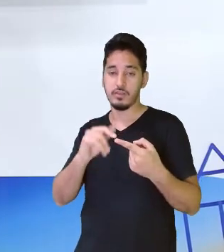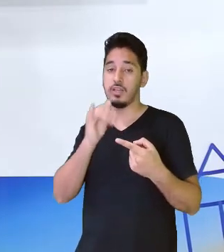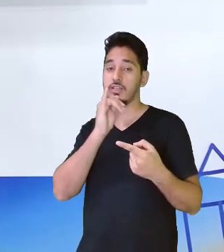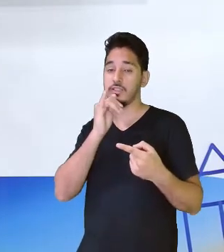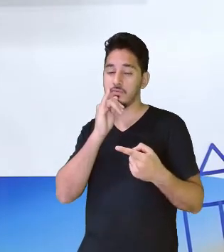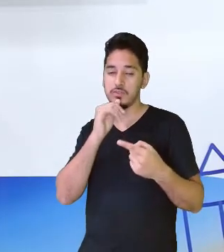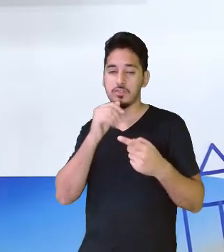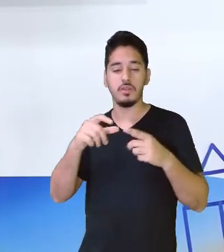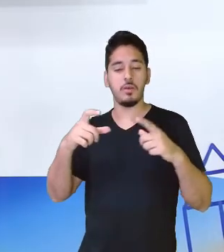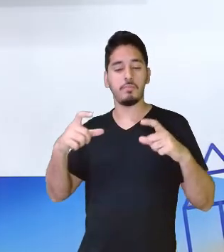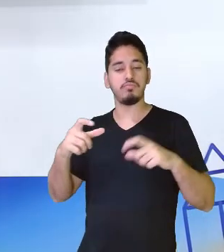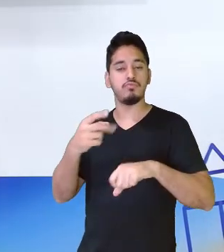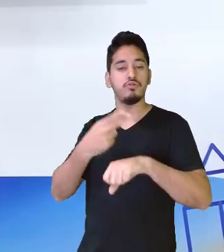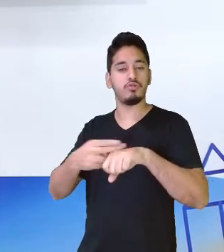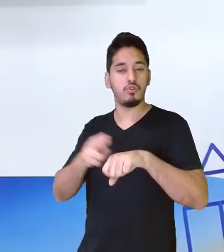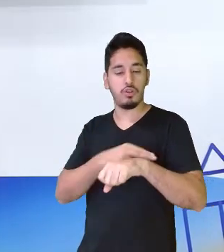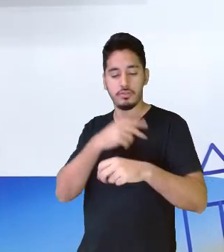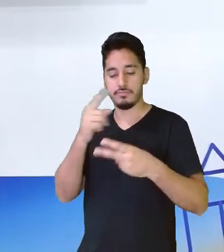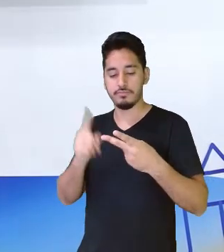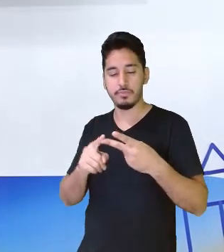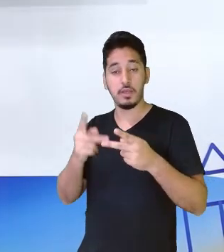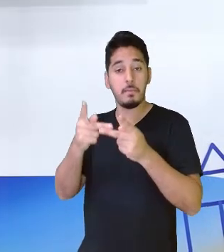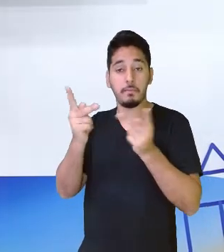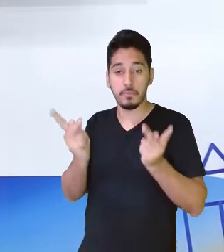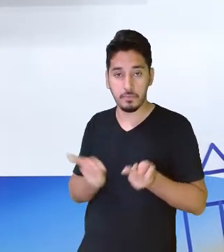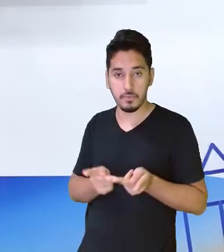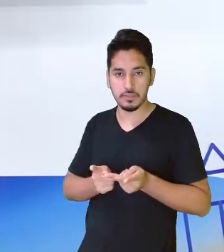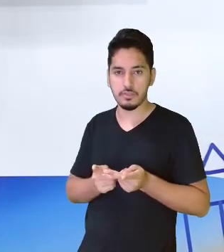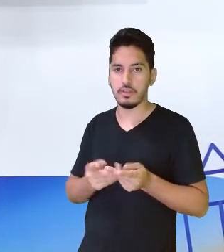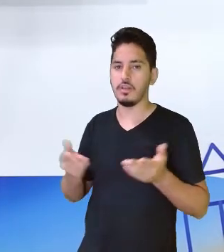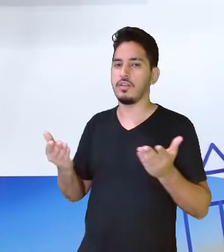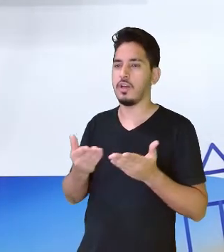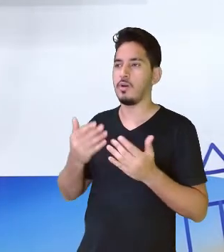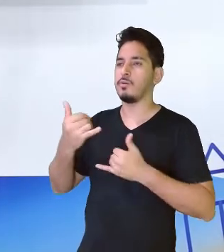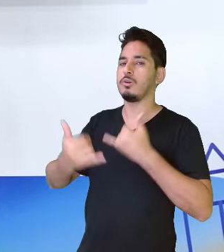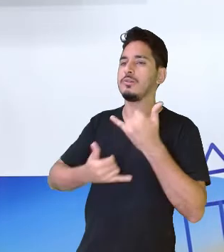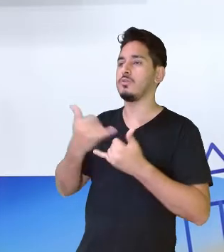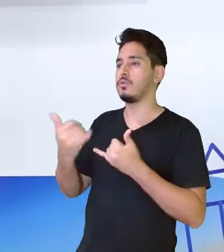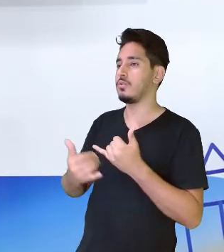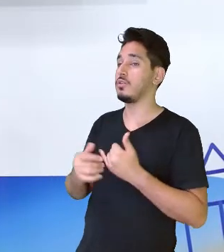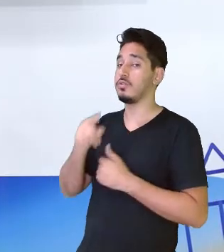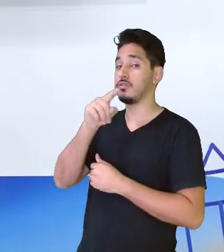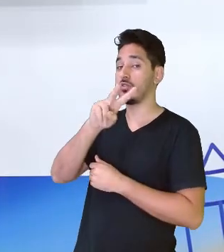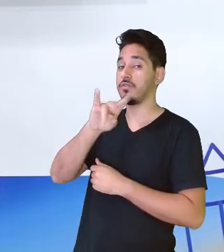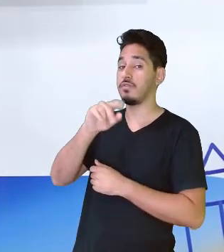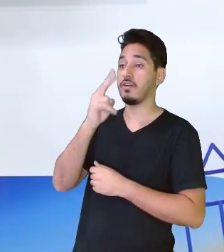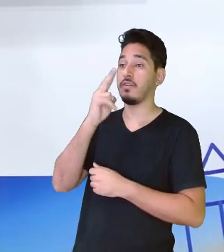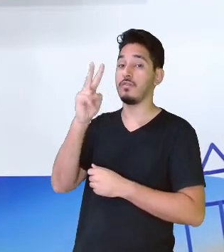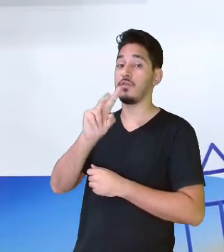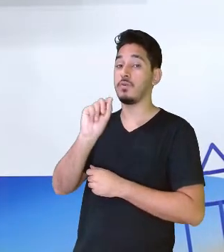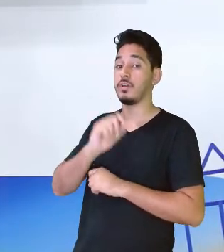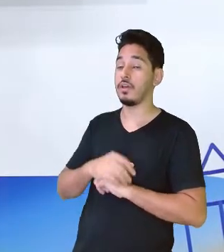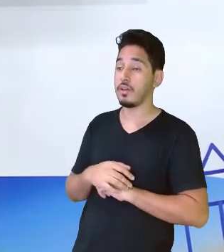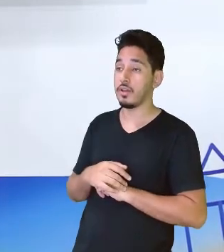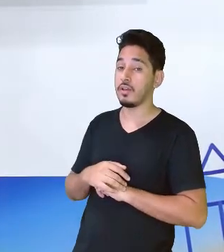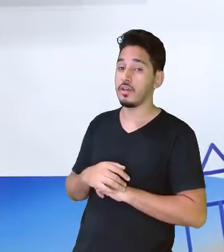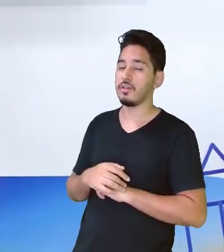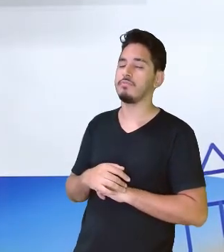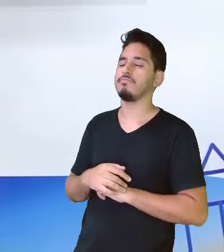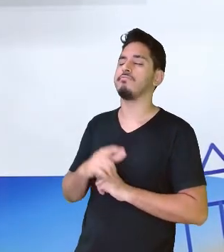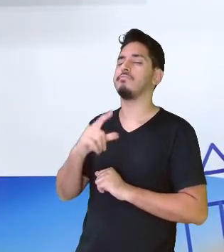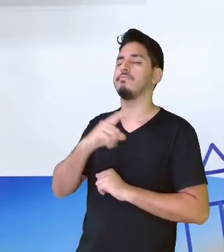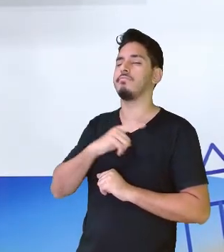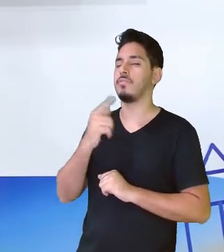de chocolate, dei exemplo de pizza e aqui no nosso joguinho vocês vão ver que a gente